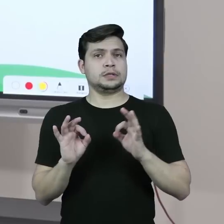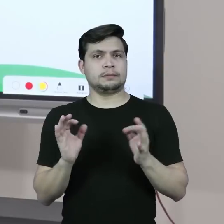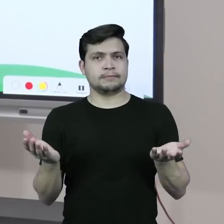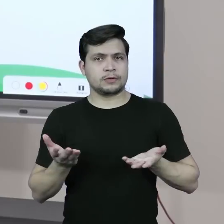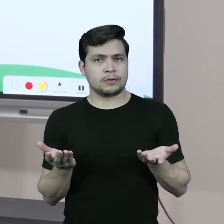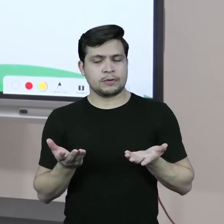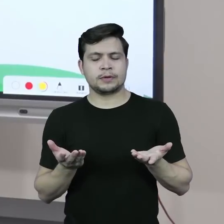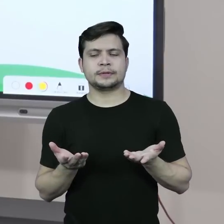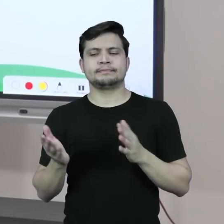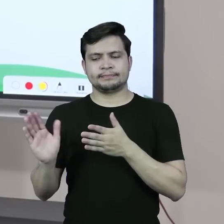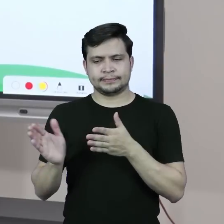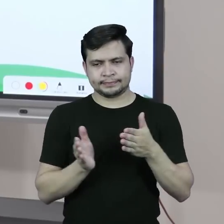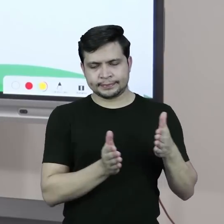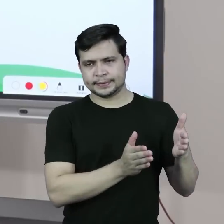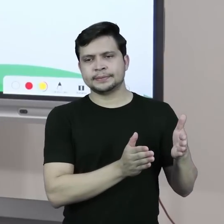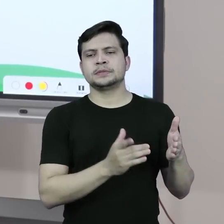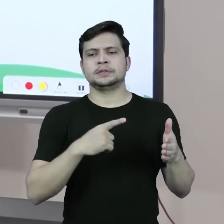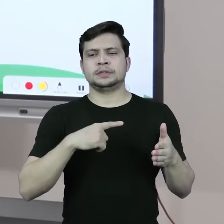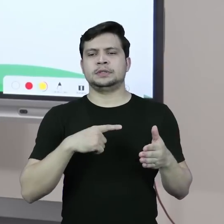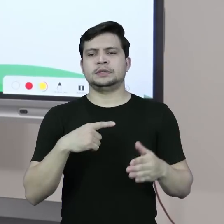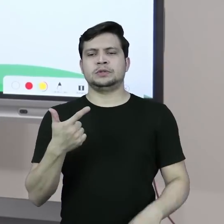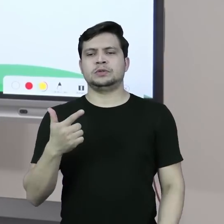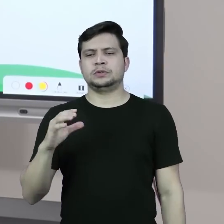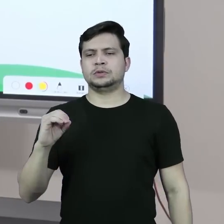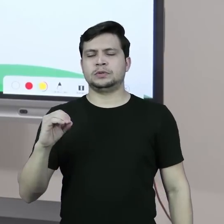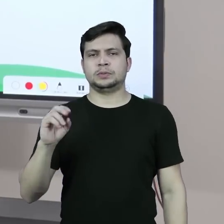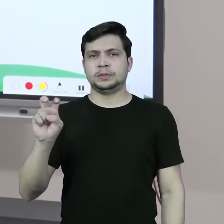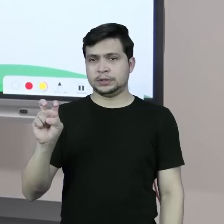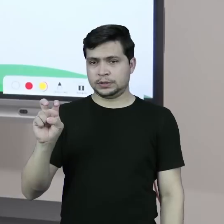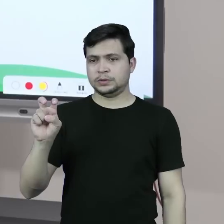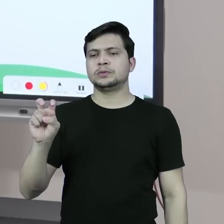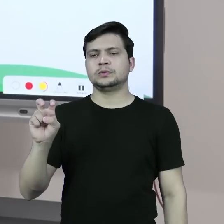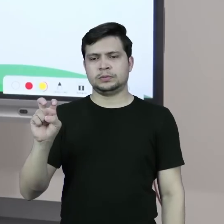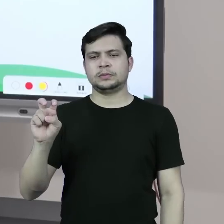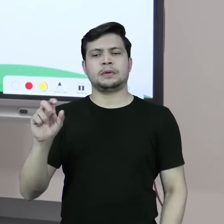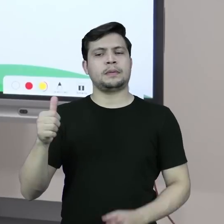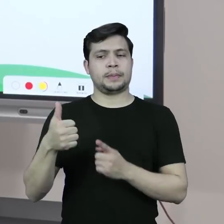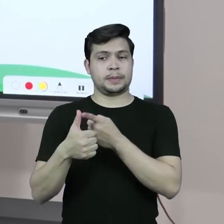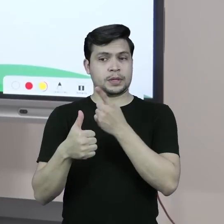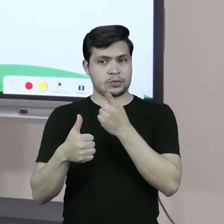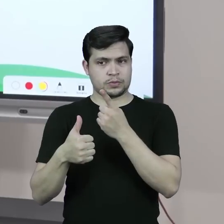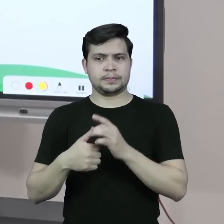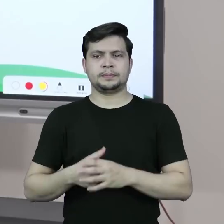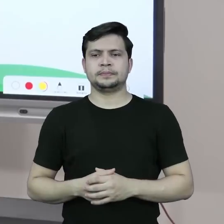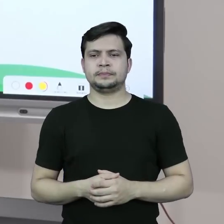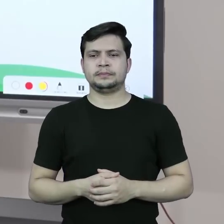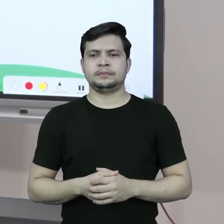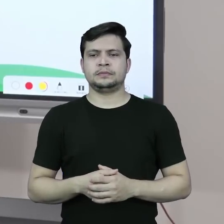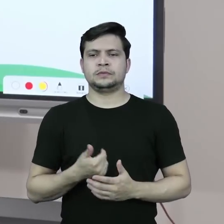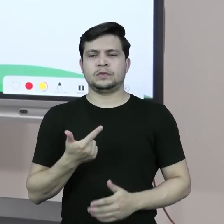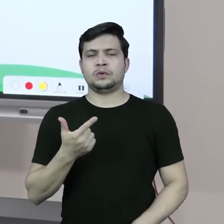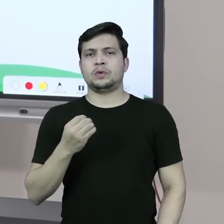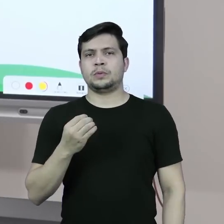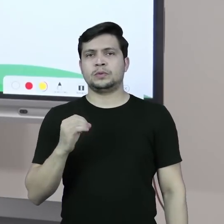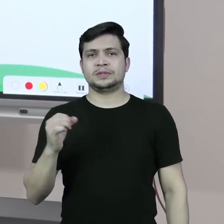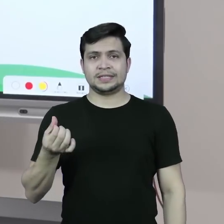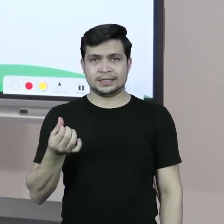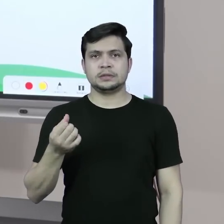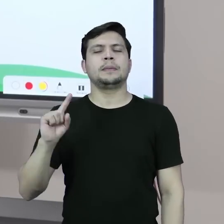Tudo isso dividido por 27. Realizando nossa divisão final, 513 por 27 vai